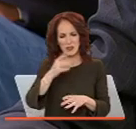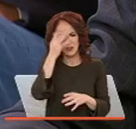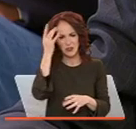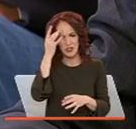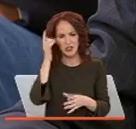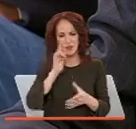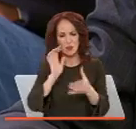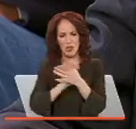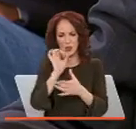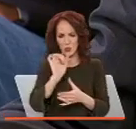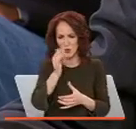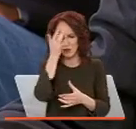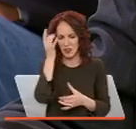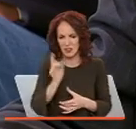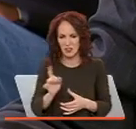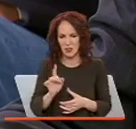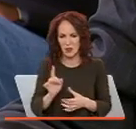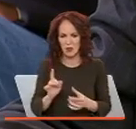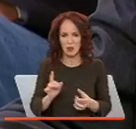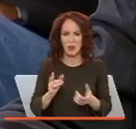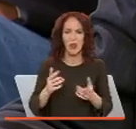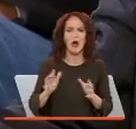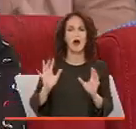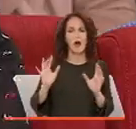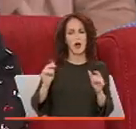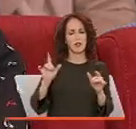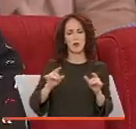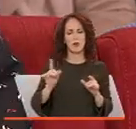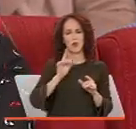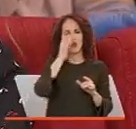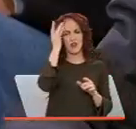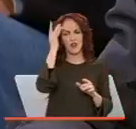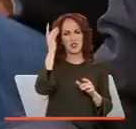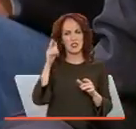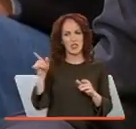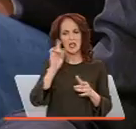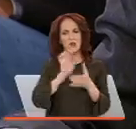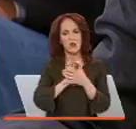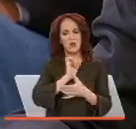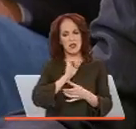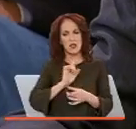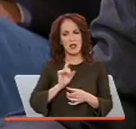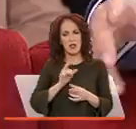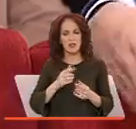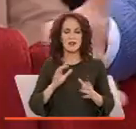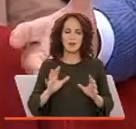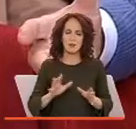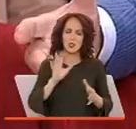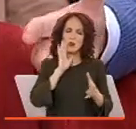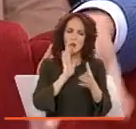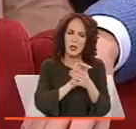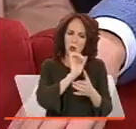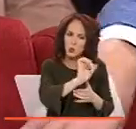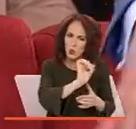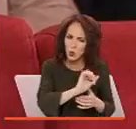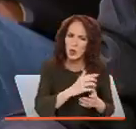João Jardim. E nem foi fácil para mim também. Porque é que é só para ela? Não, mas ser mulher de é muito